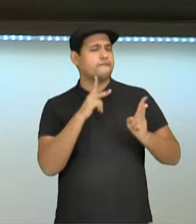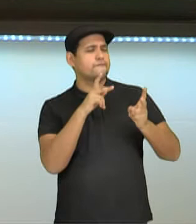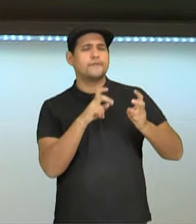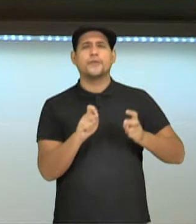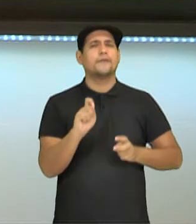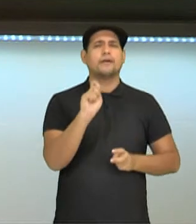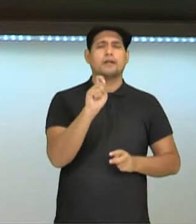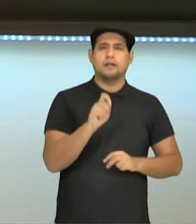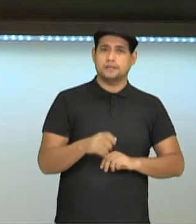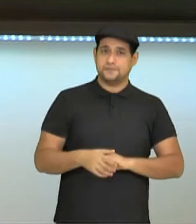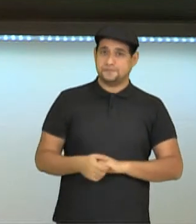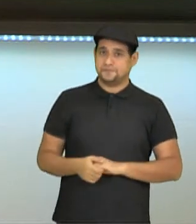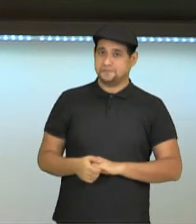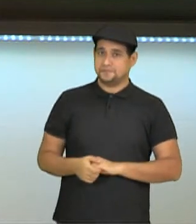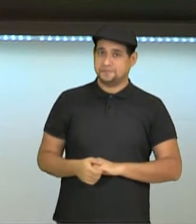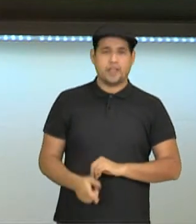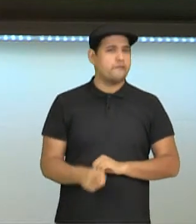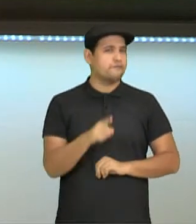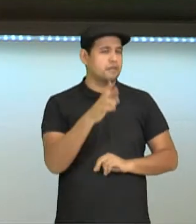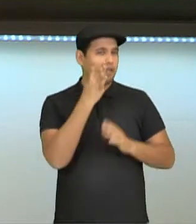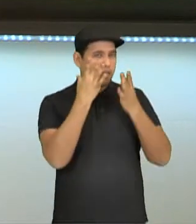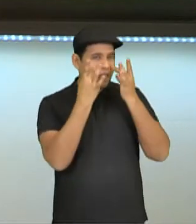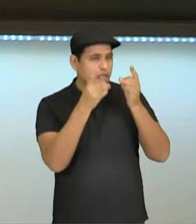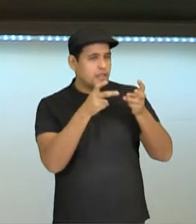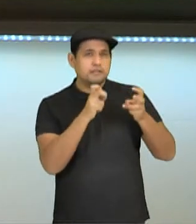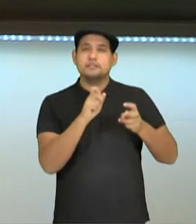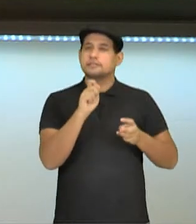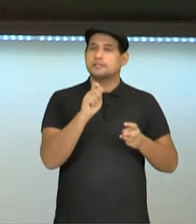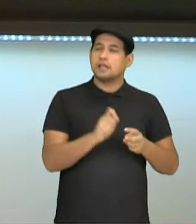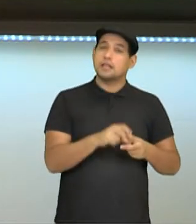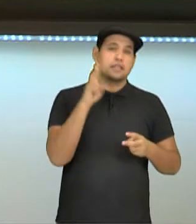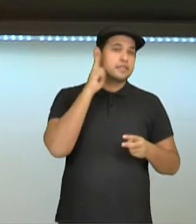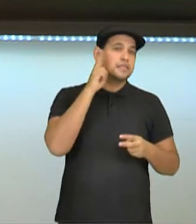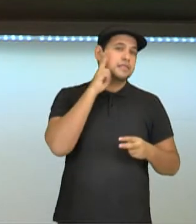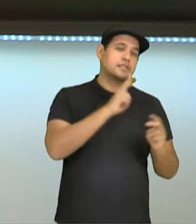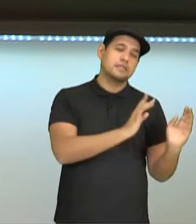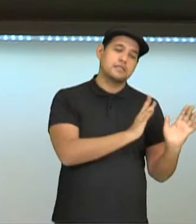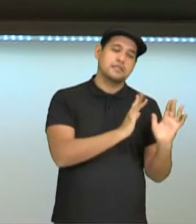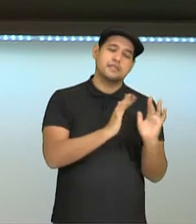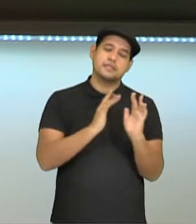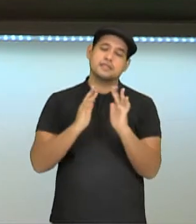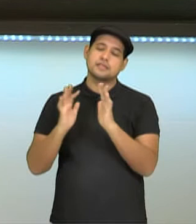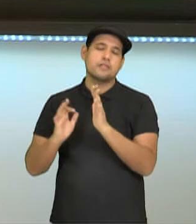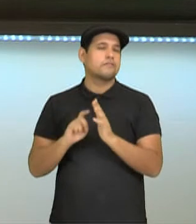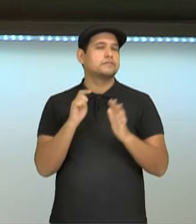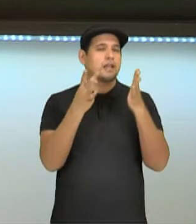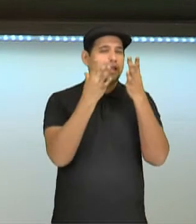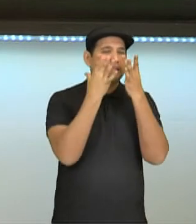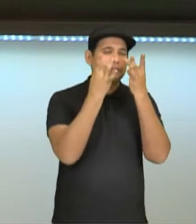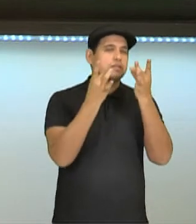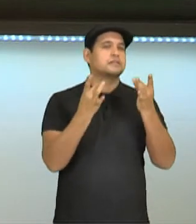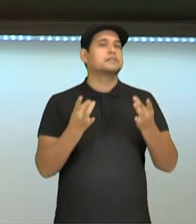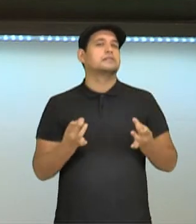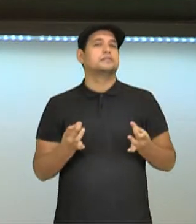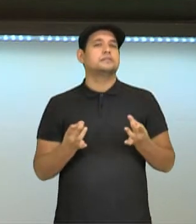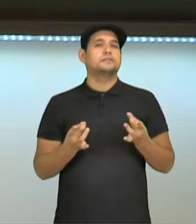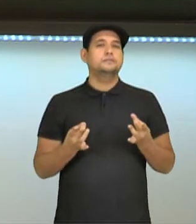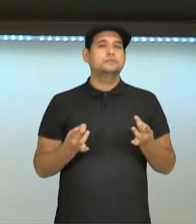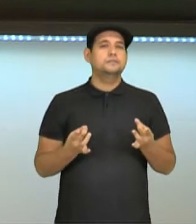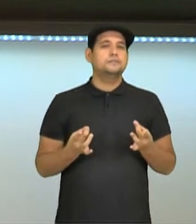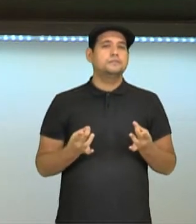atenção, né? Será que você presta atenção no enredo? Será que você presta